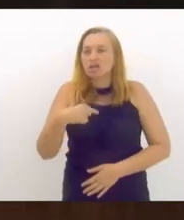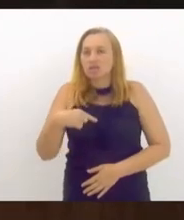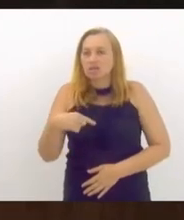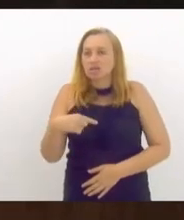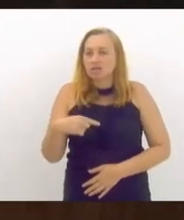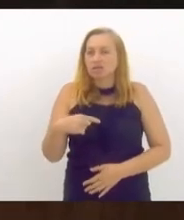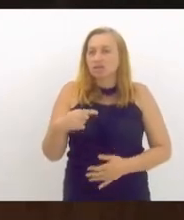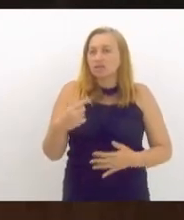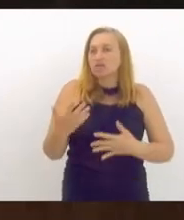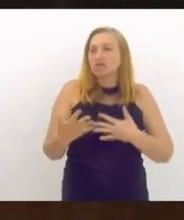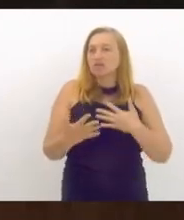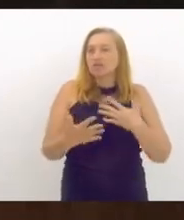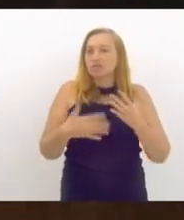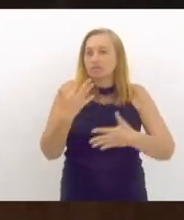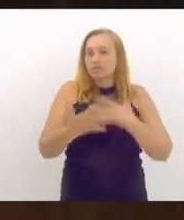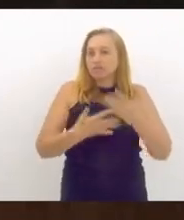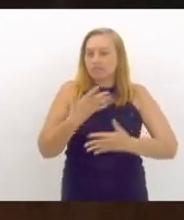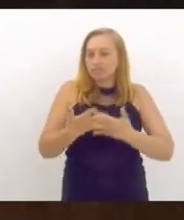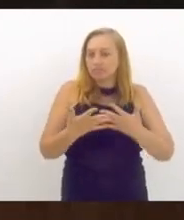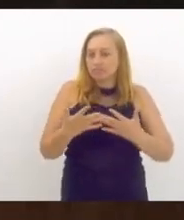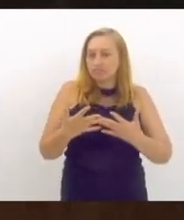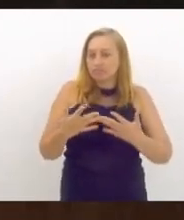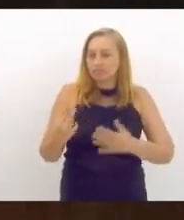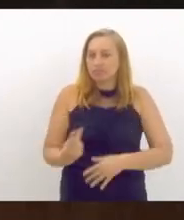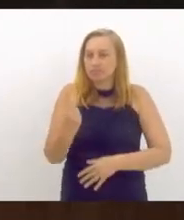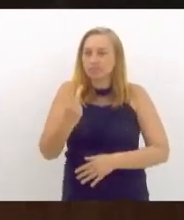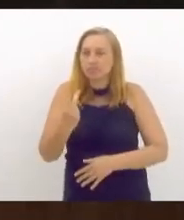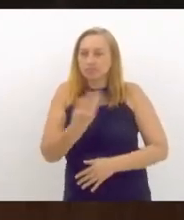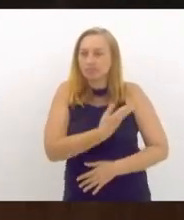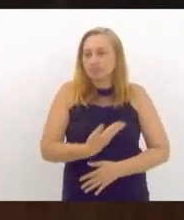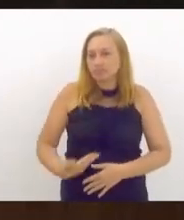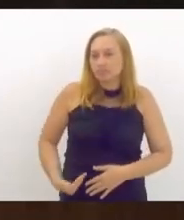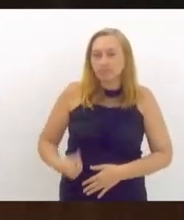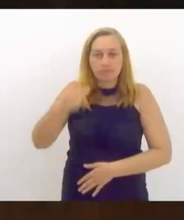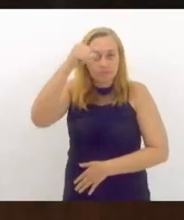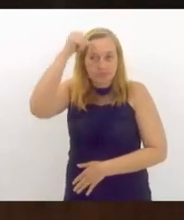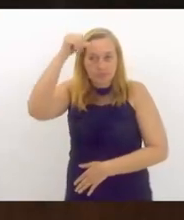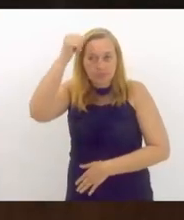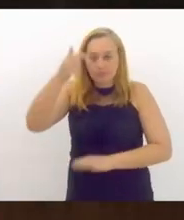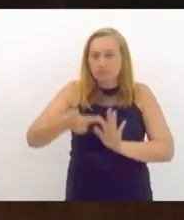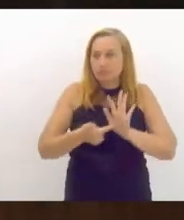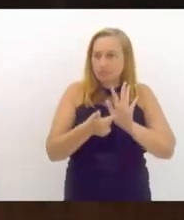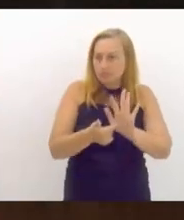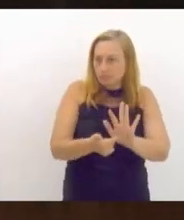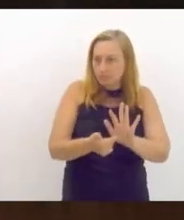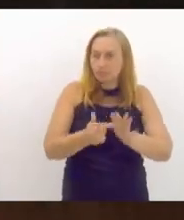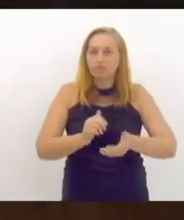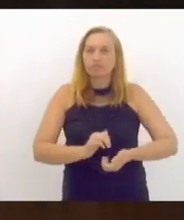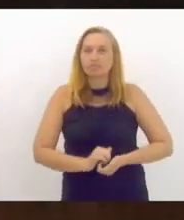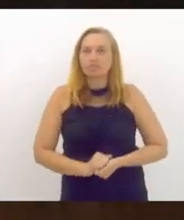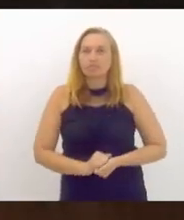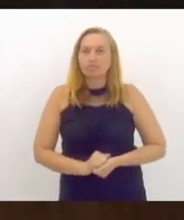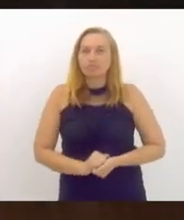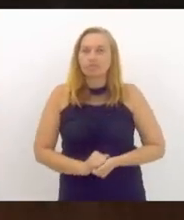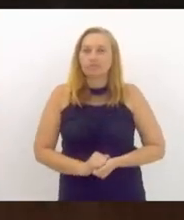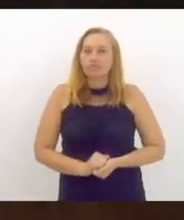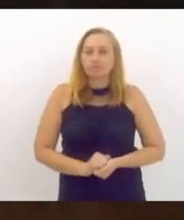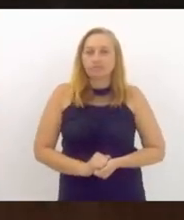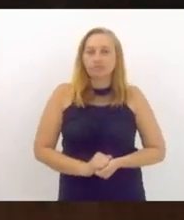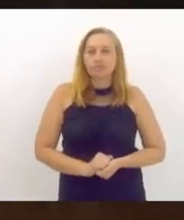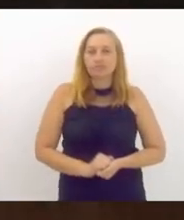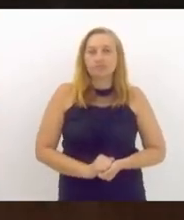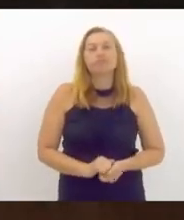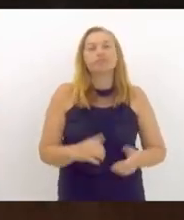gratamente contemplada com a prioridade que o governador Cláudio Castro demonstrou com essa demanda,